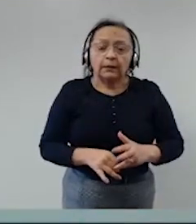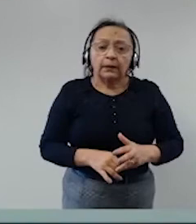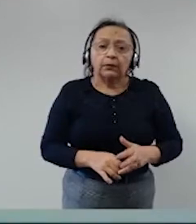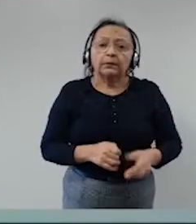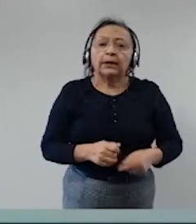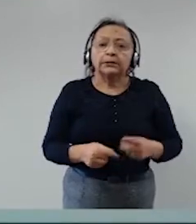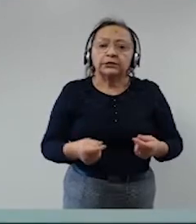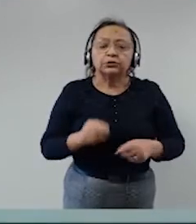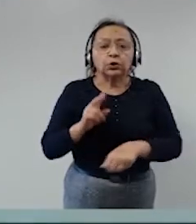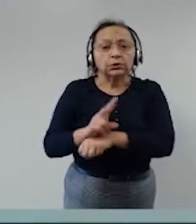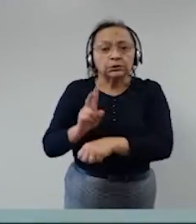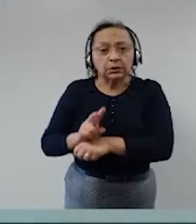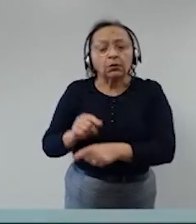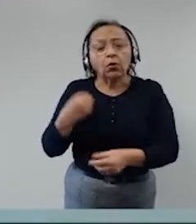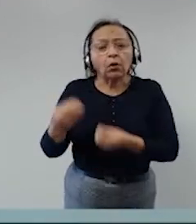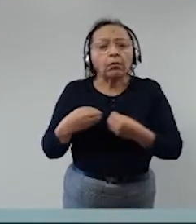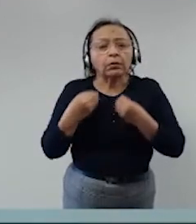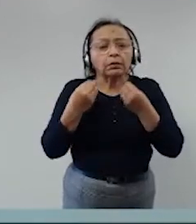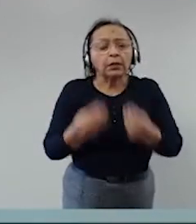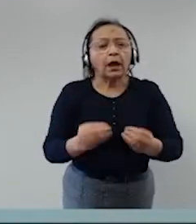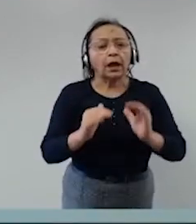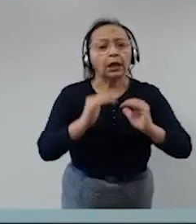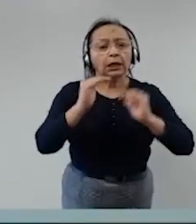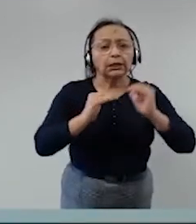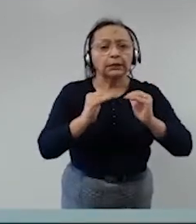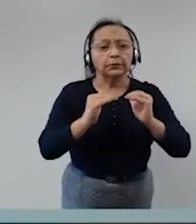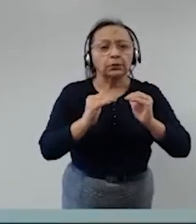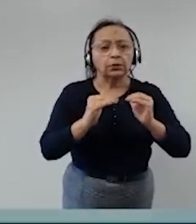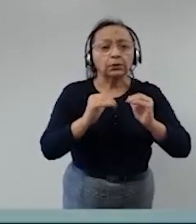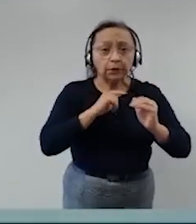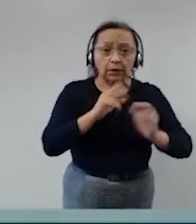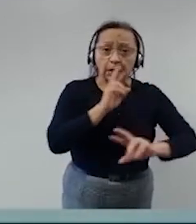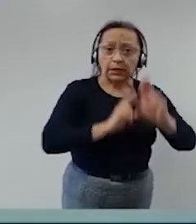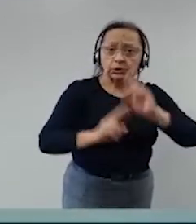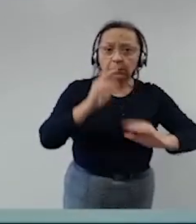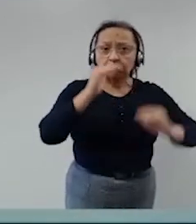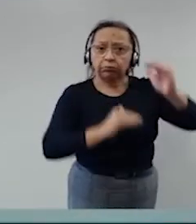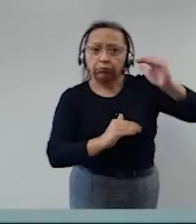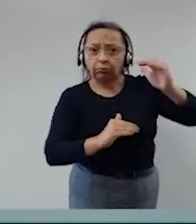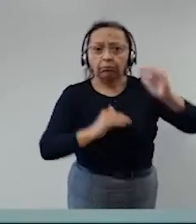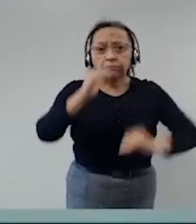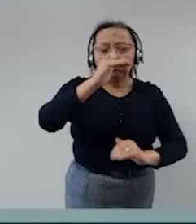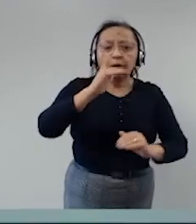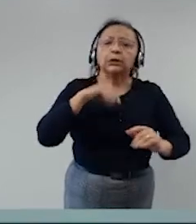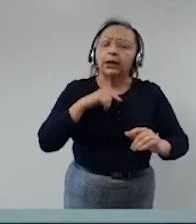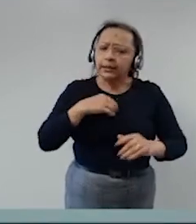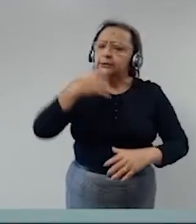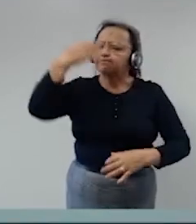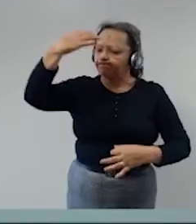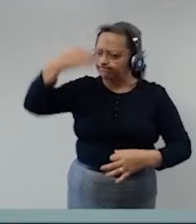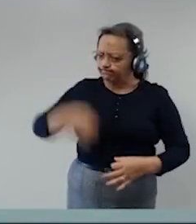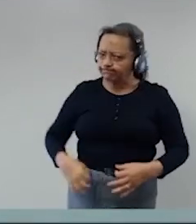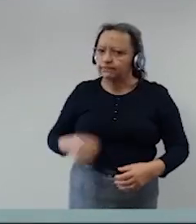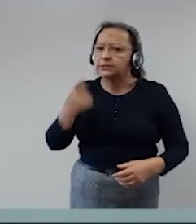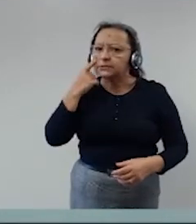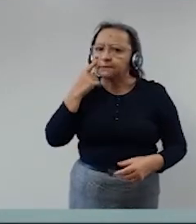e para dar equilíbrio às relações desiguais, essas posturas têm que ser rechaçadas pela